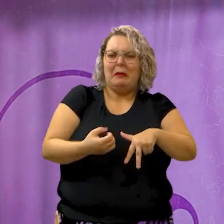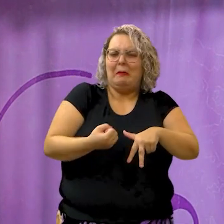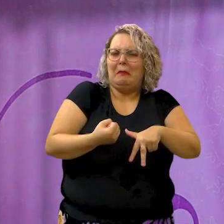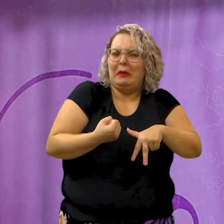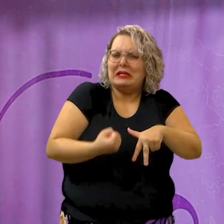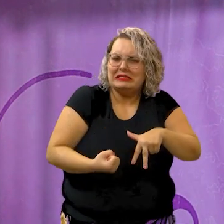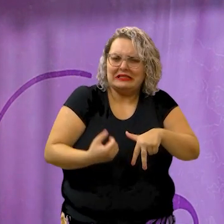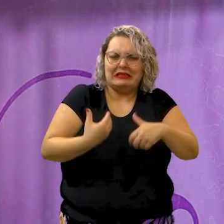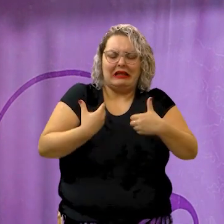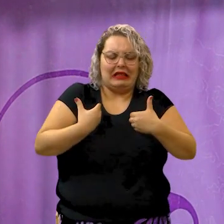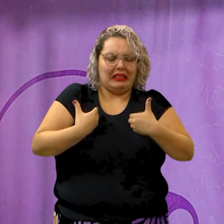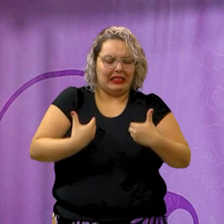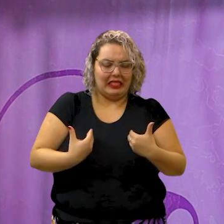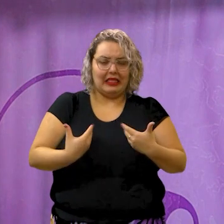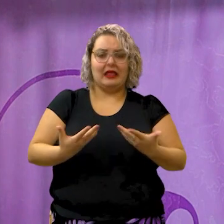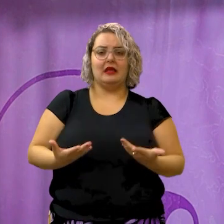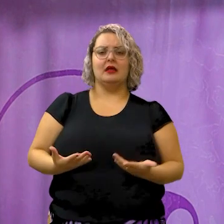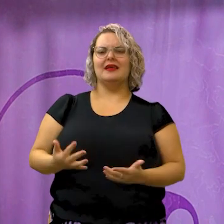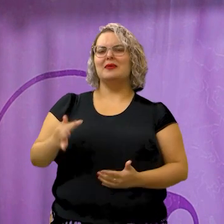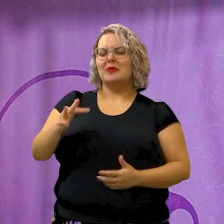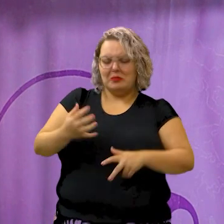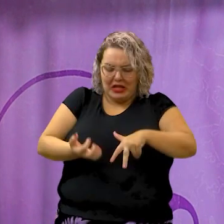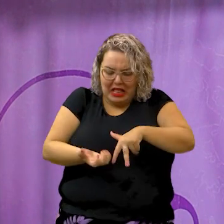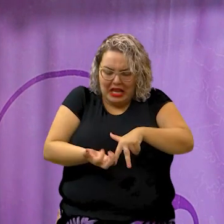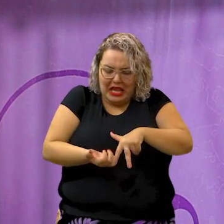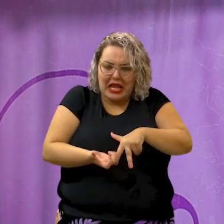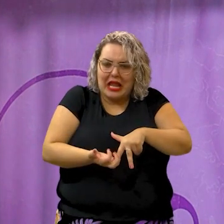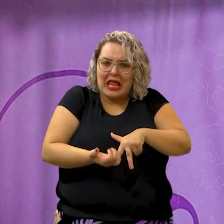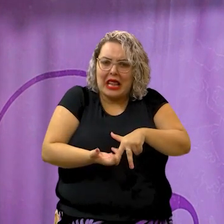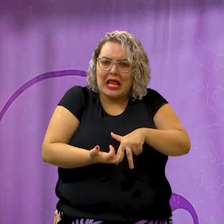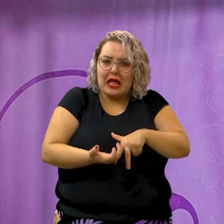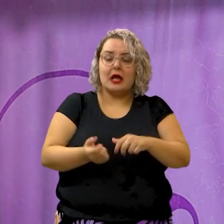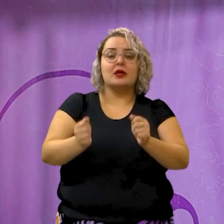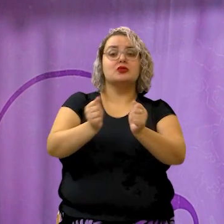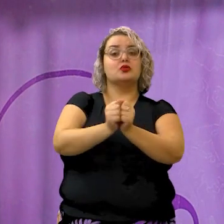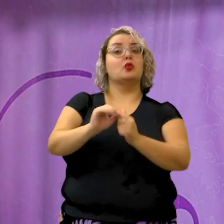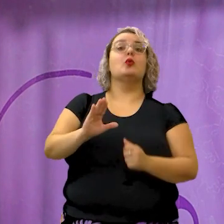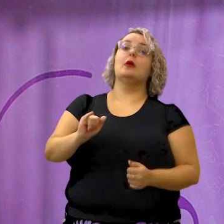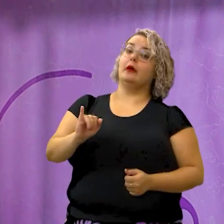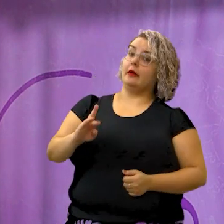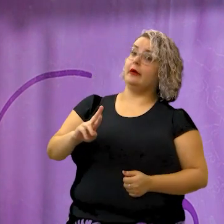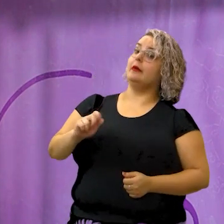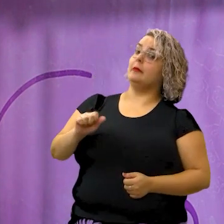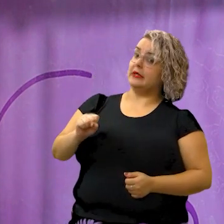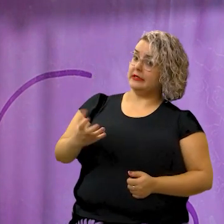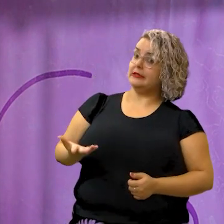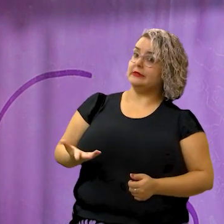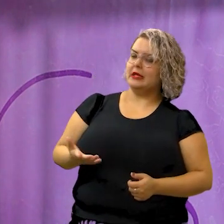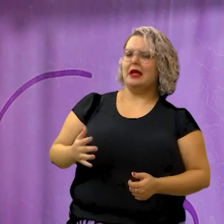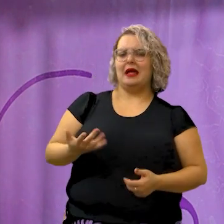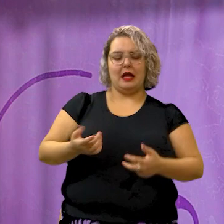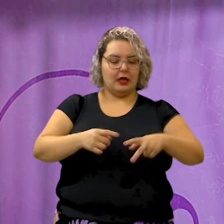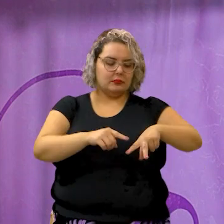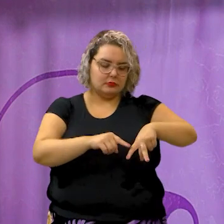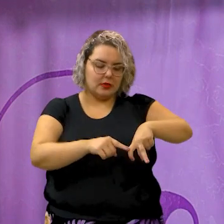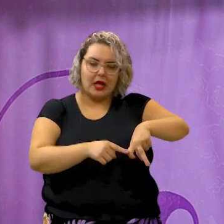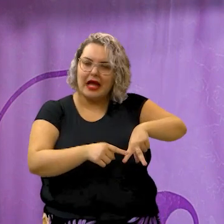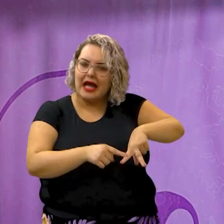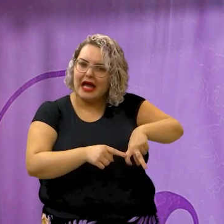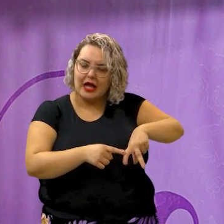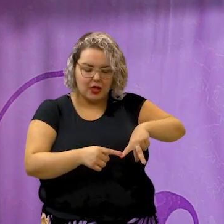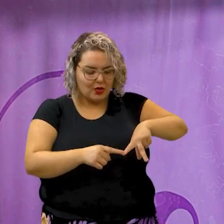pesada, cansada e também pode dar uma dor tipo queimação e associada a cãibras. Dor articular, dor